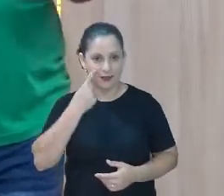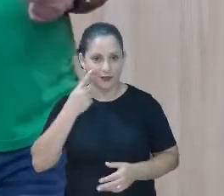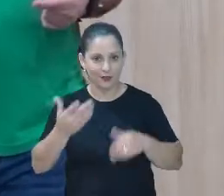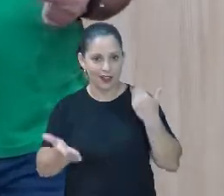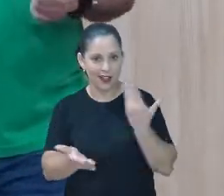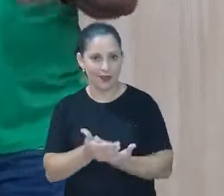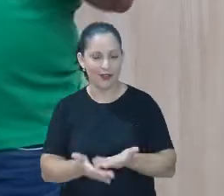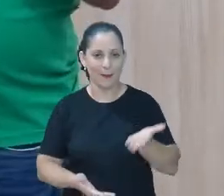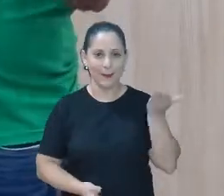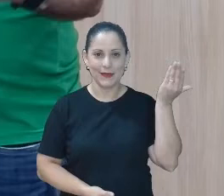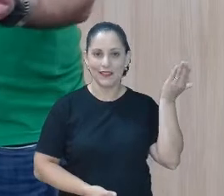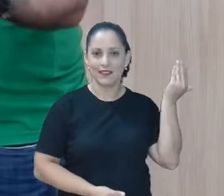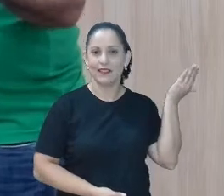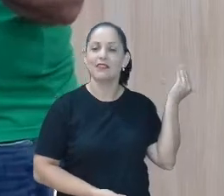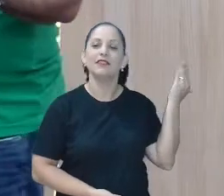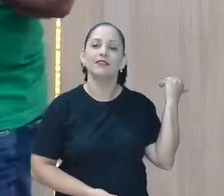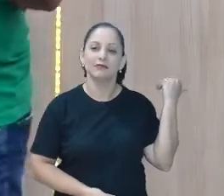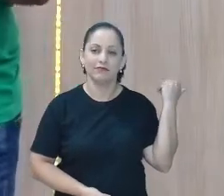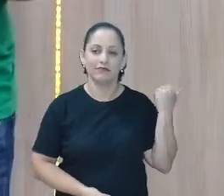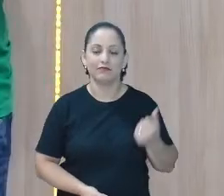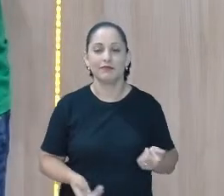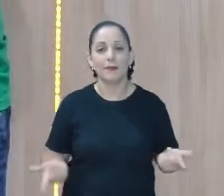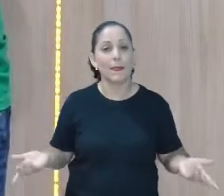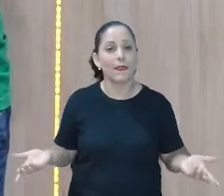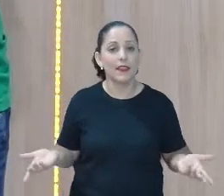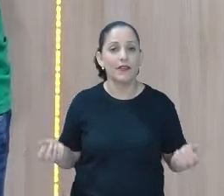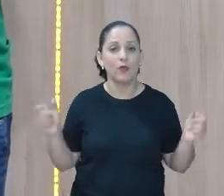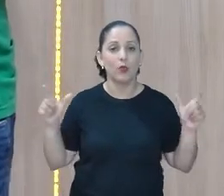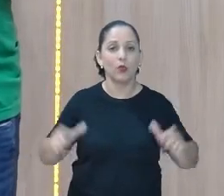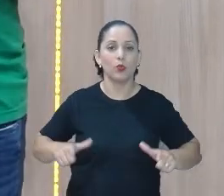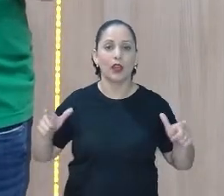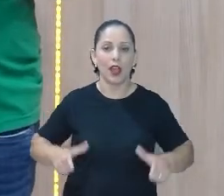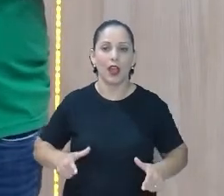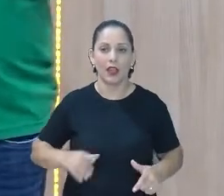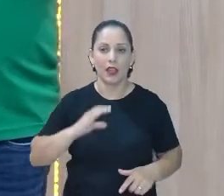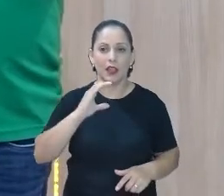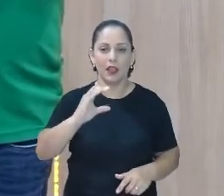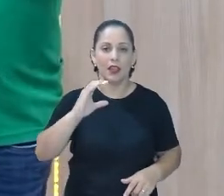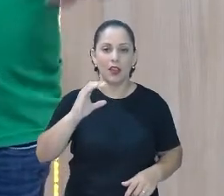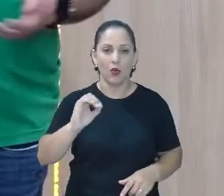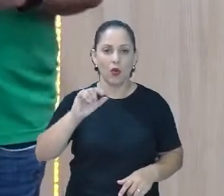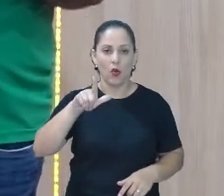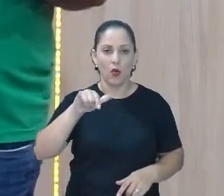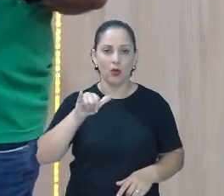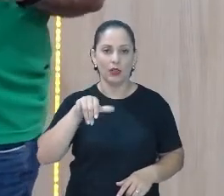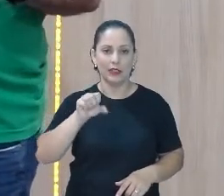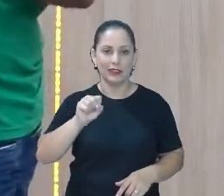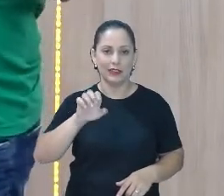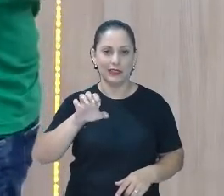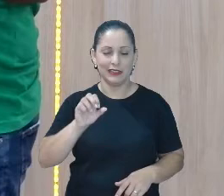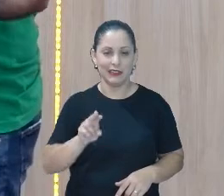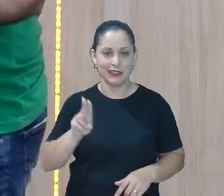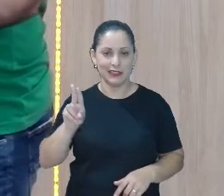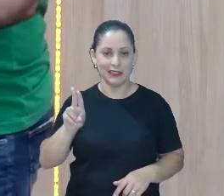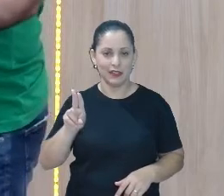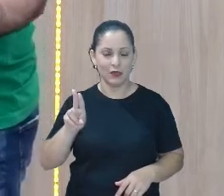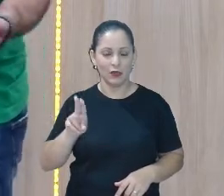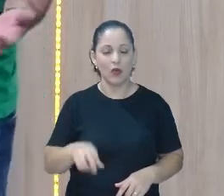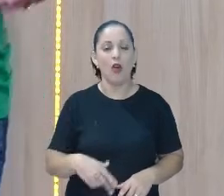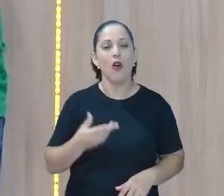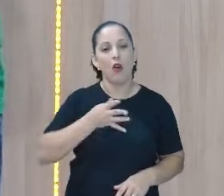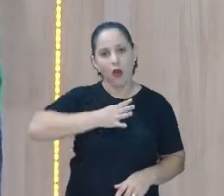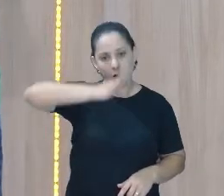aula passada, que foi o Coliseu Romano, né? Então, eles fazem essa encenação,